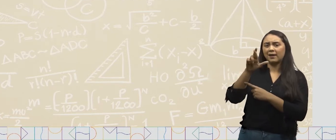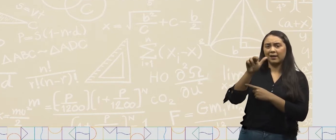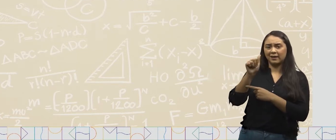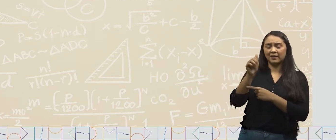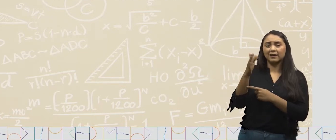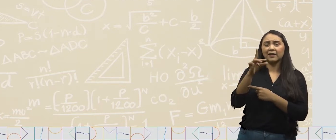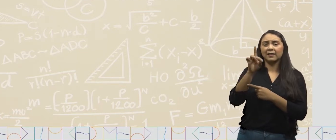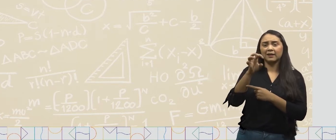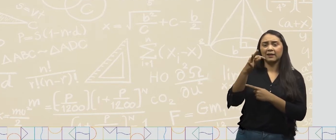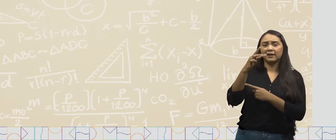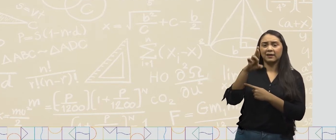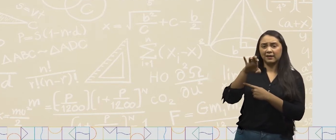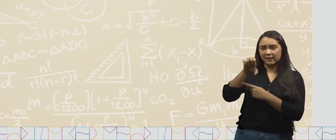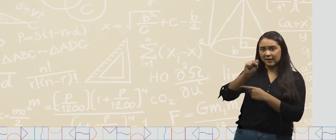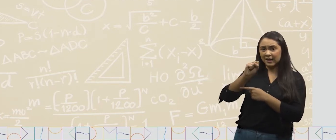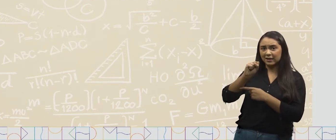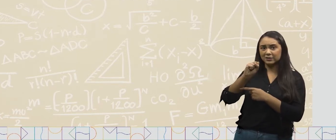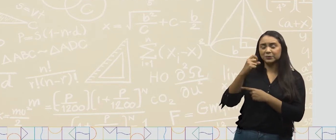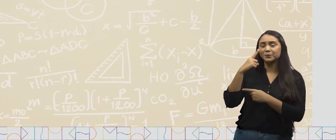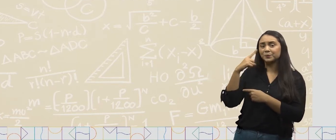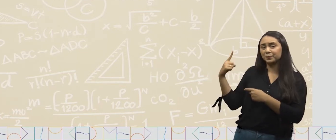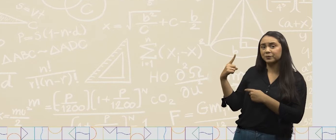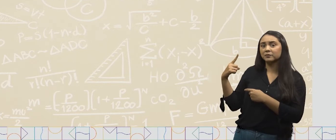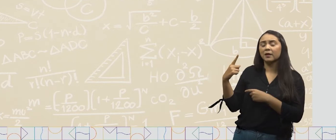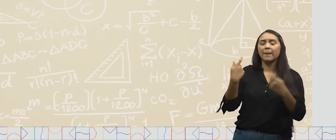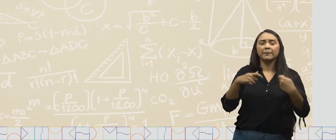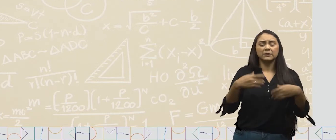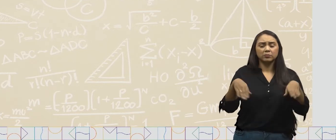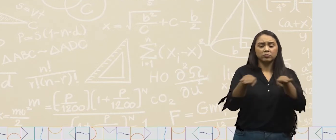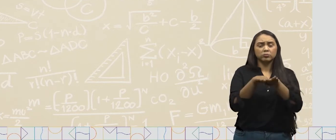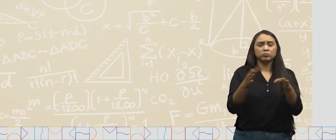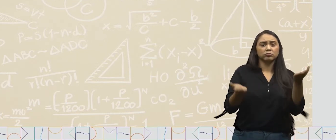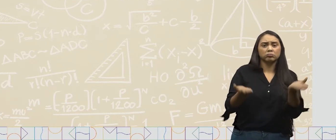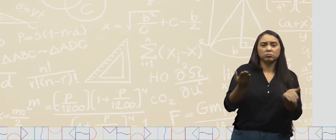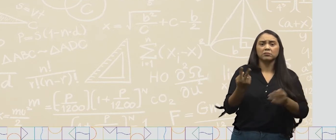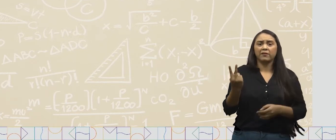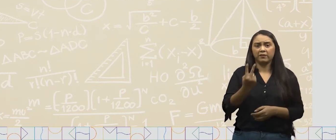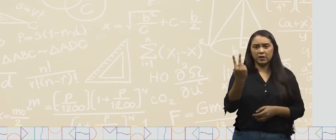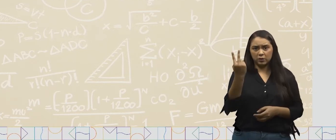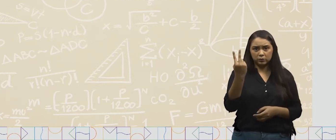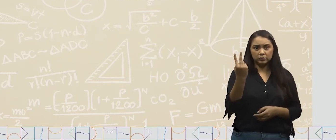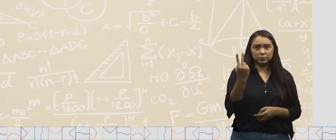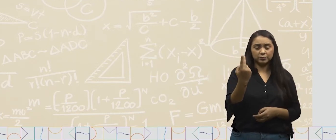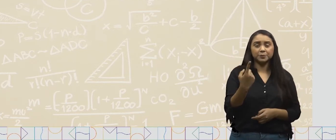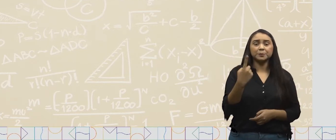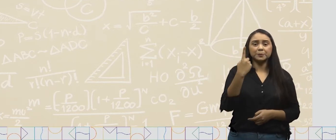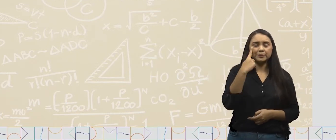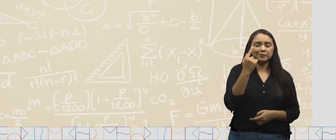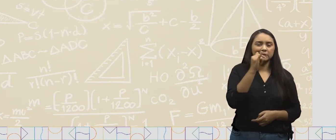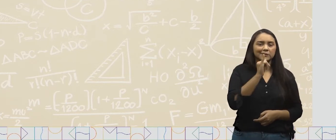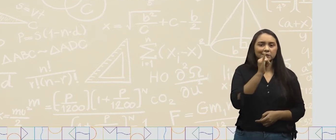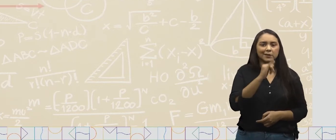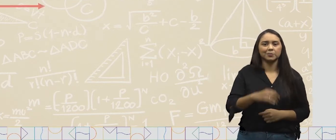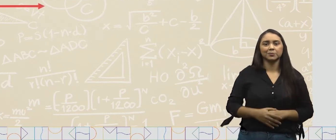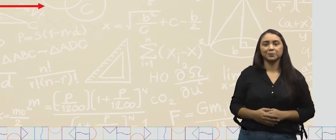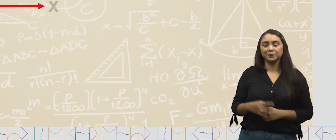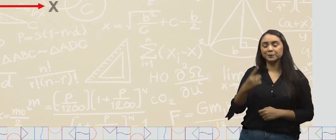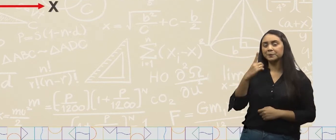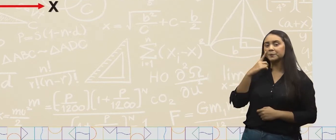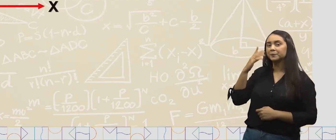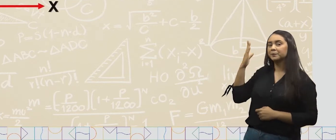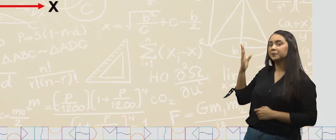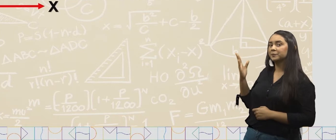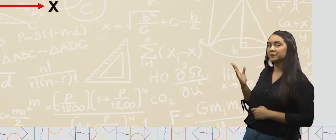proporcionalidade. Acompanhe a leitura. Vamos lá. Se 1 decímetro cúbico cabe 1 litro,